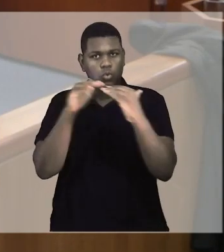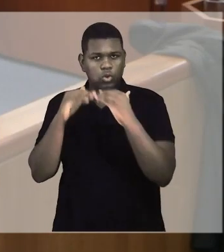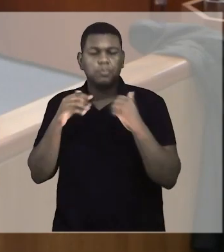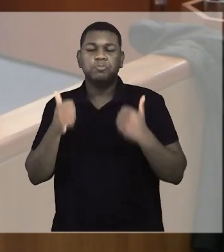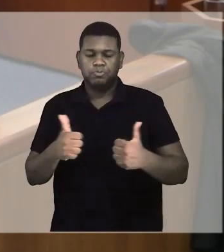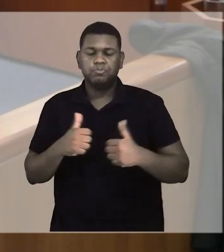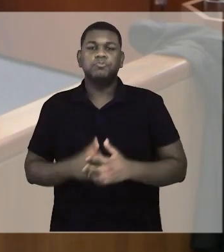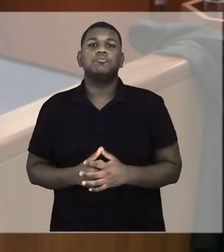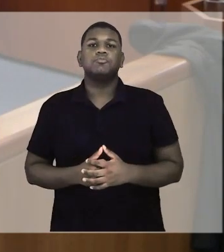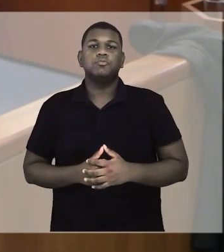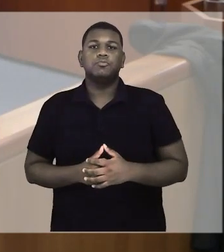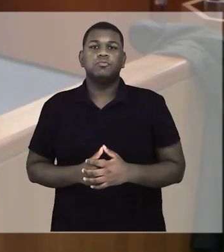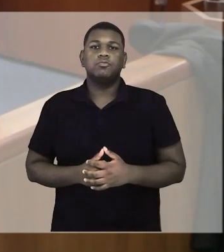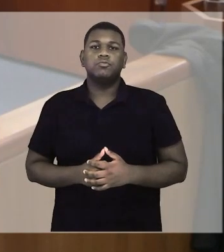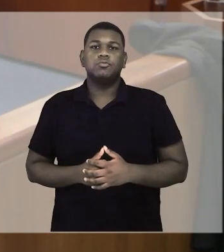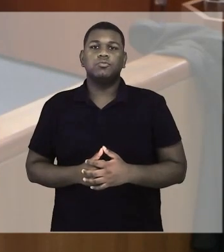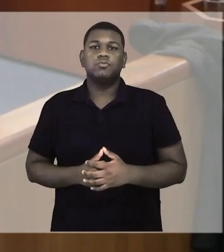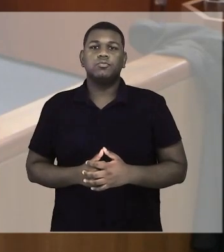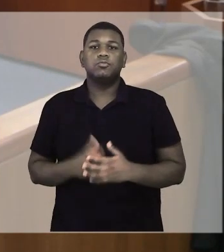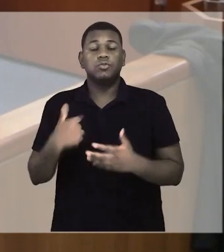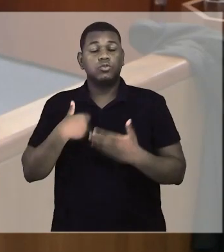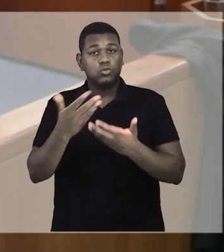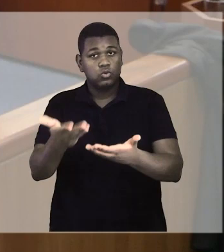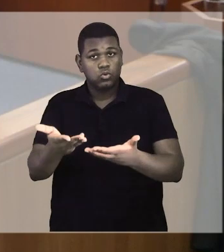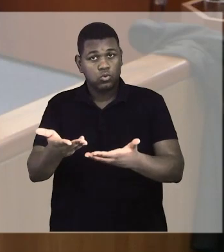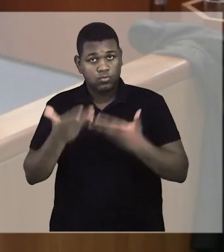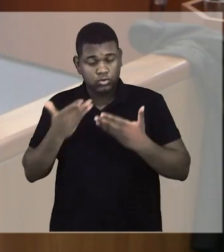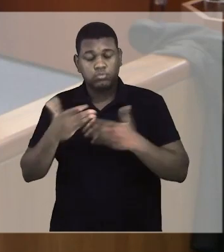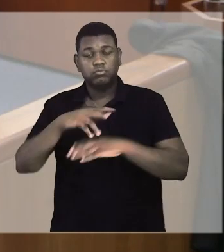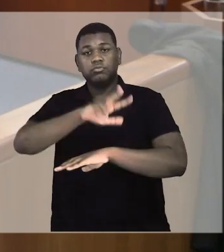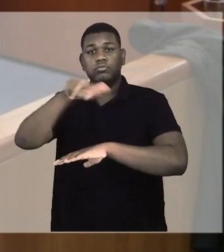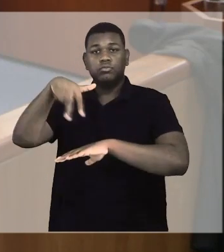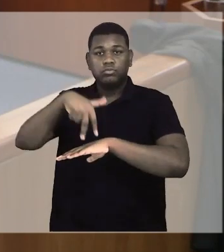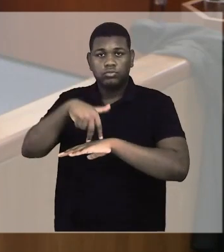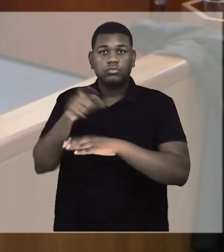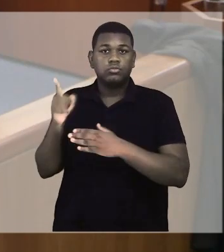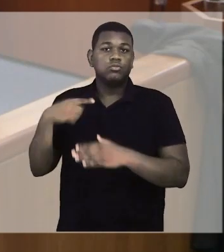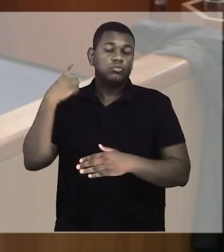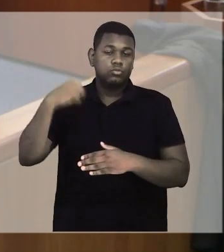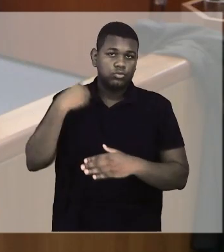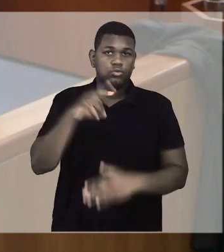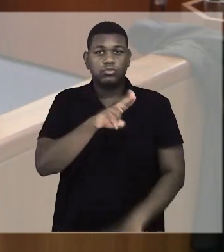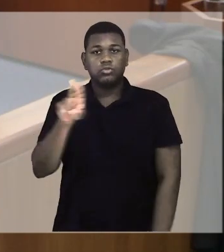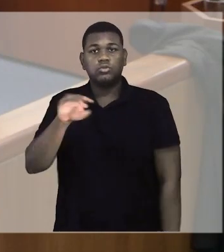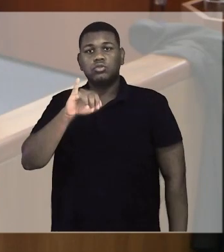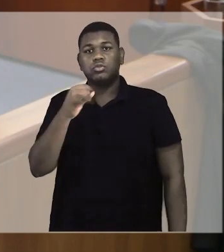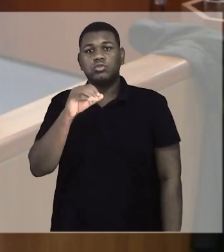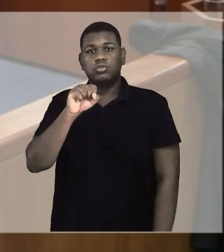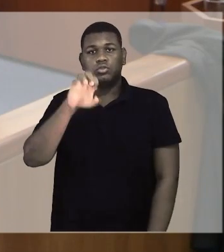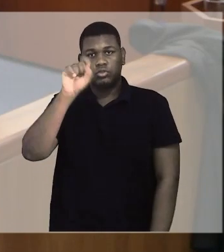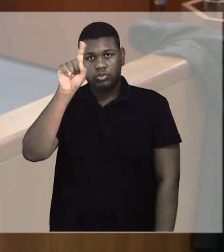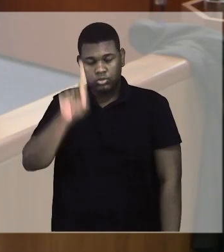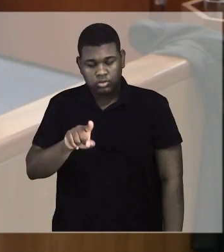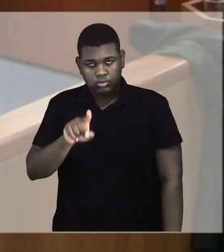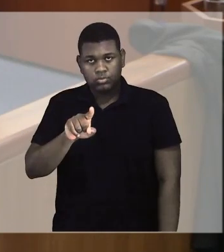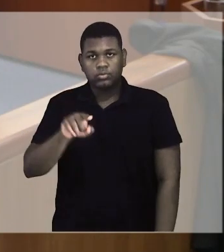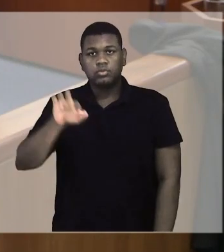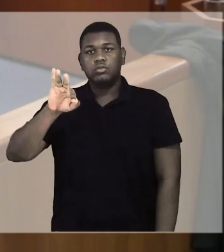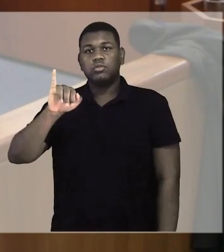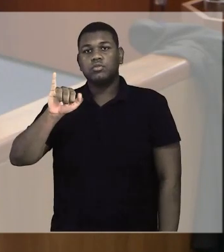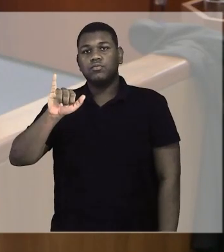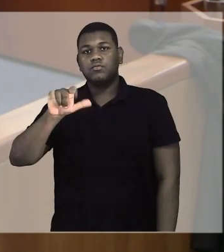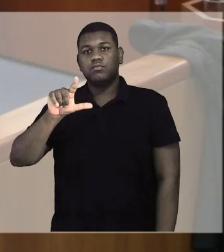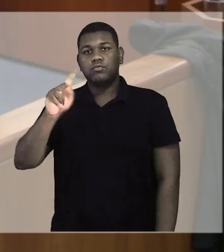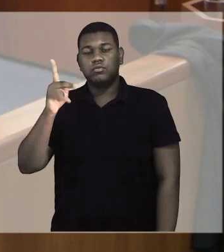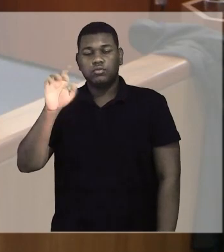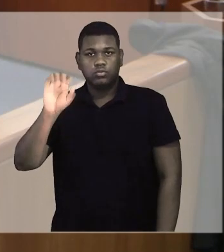segredo de justiça, mas é de documentos, não é? Sim, sem dúvida. Podemos prosseguir. Uma ordem tributária. Sem problema. Eu convido para a tribuna